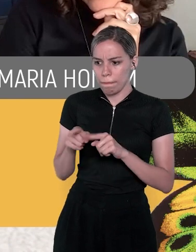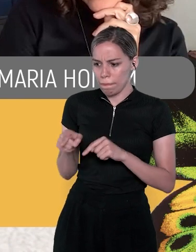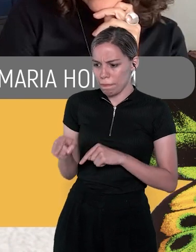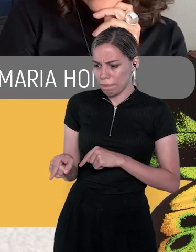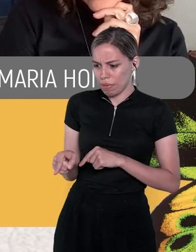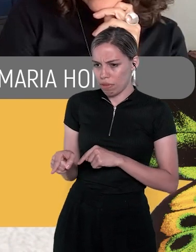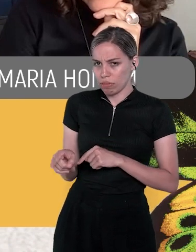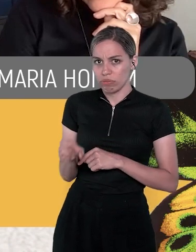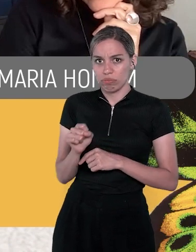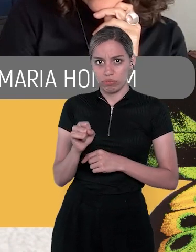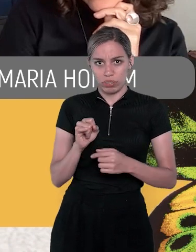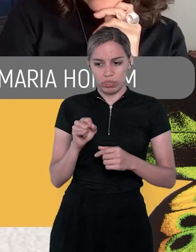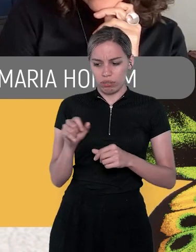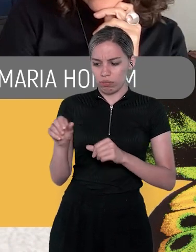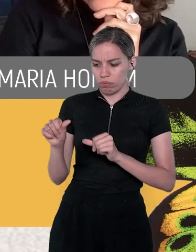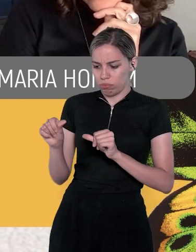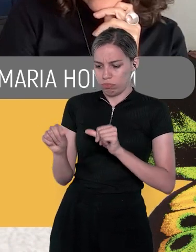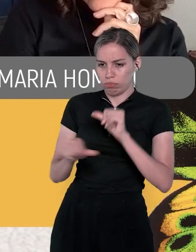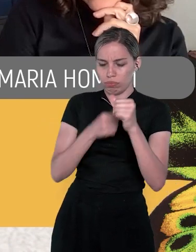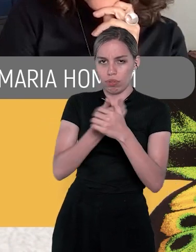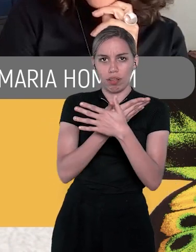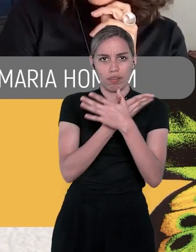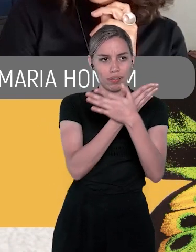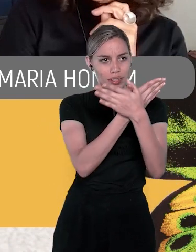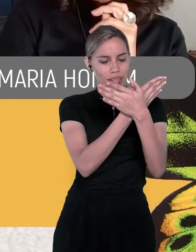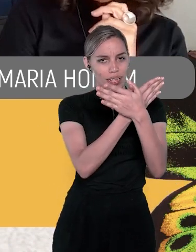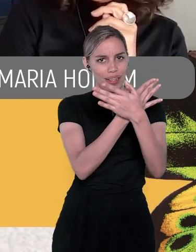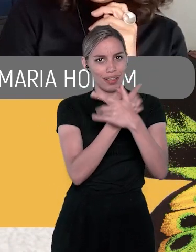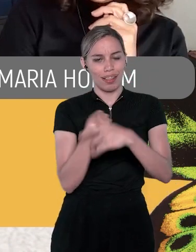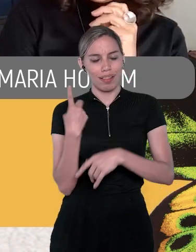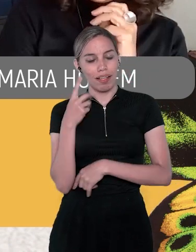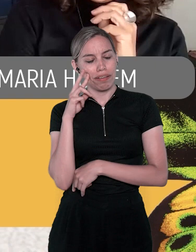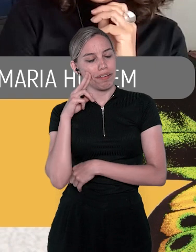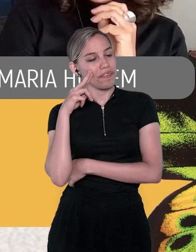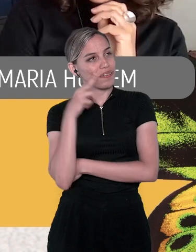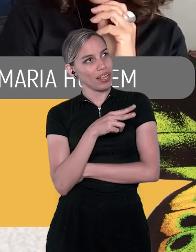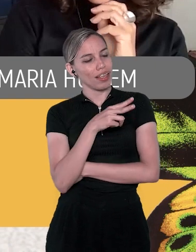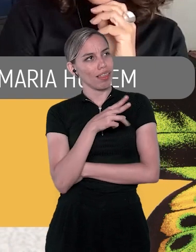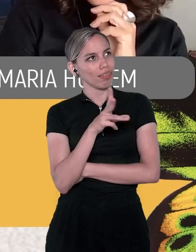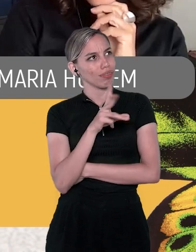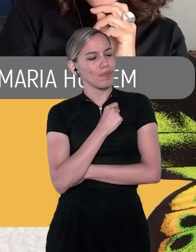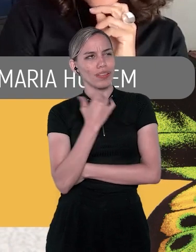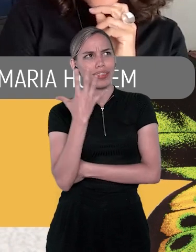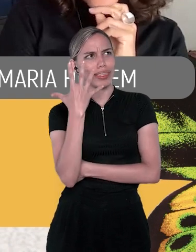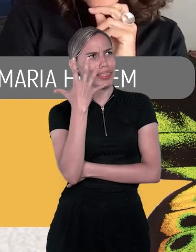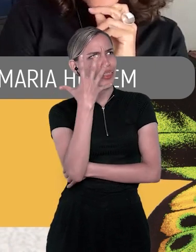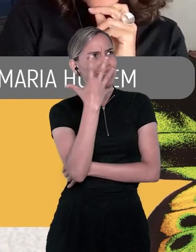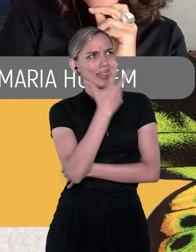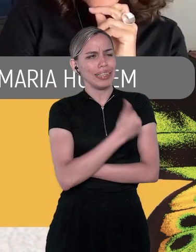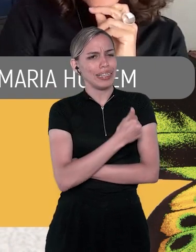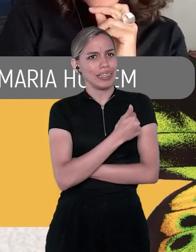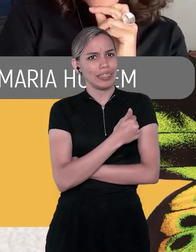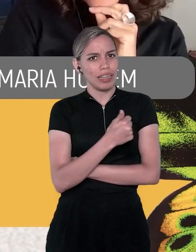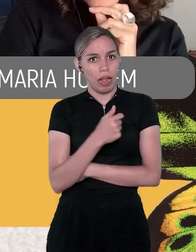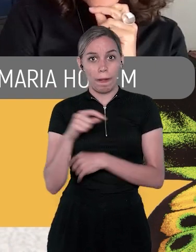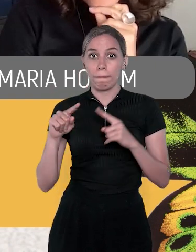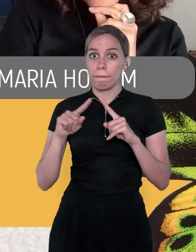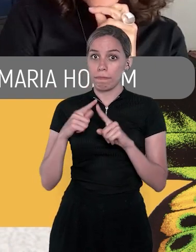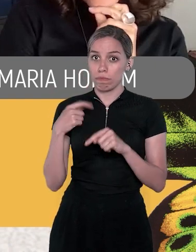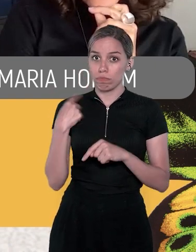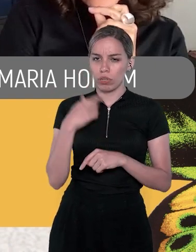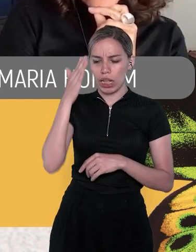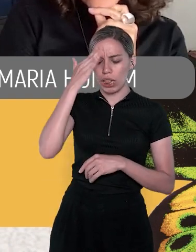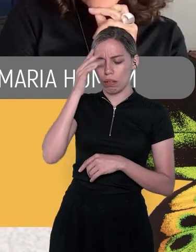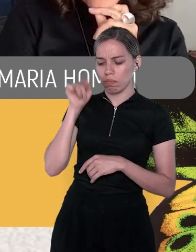Mas ela nasceu dessa lagarta, quer dizer, né? Mas a gente sabe que vai nascer uma borboleta, não sabe qual, mas sabe que vai nascer uma